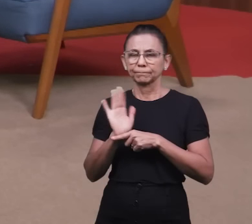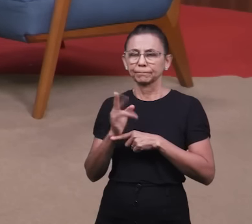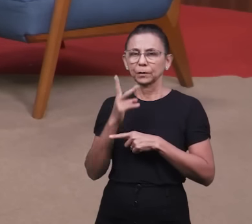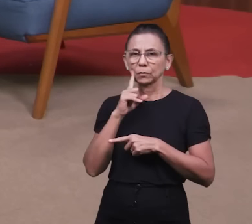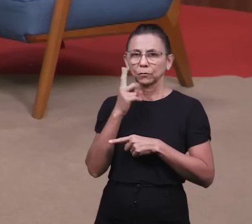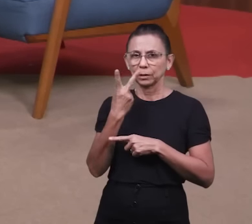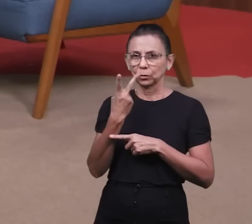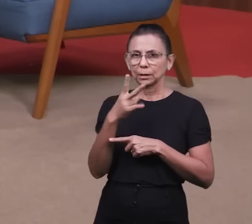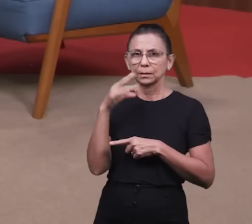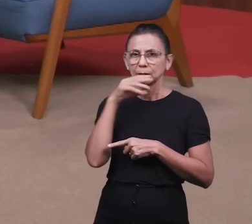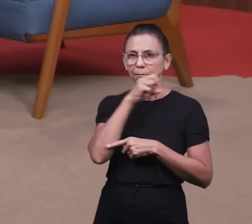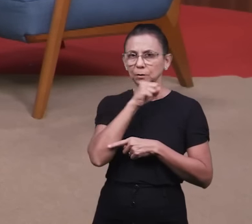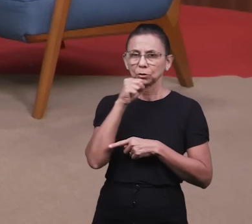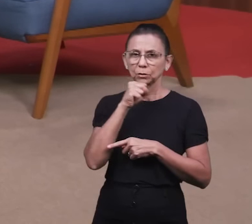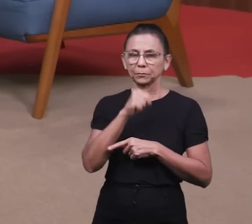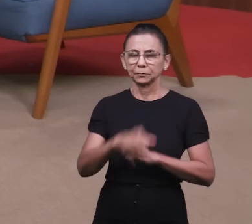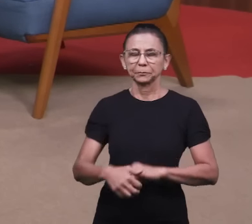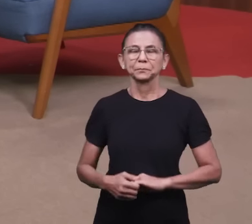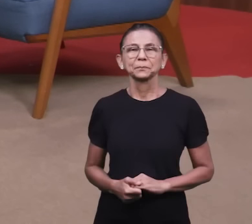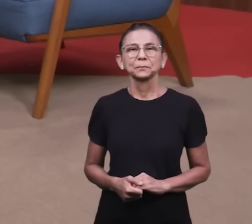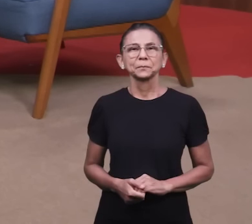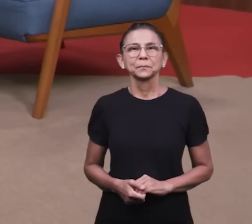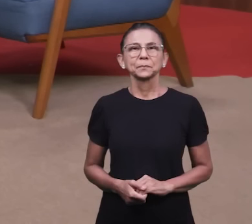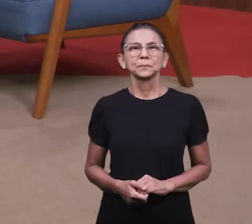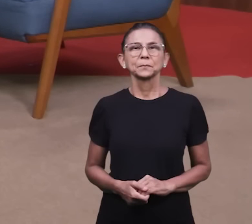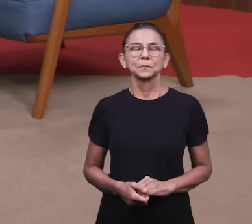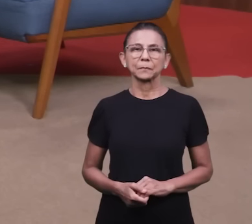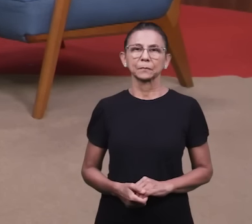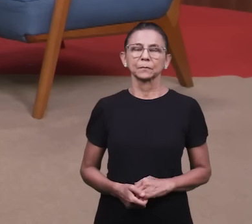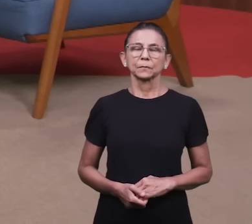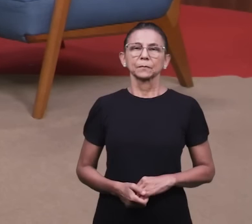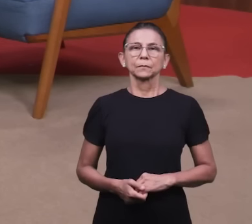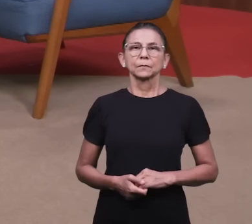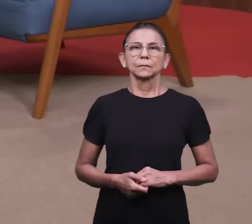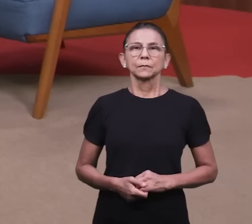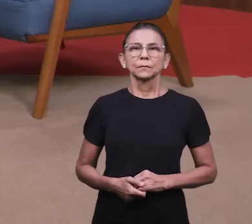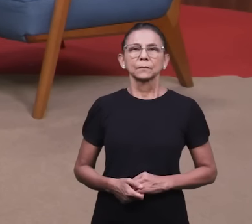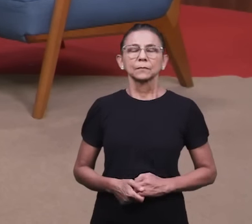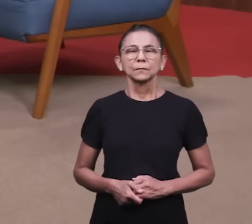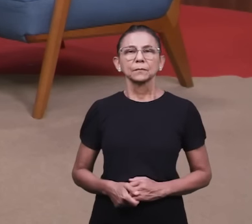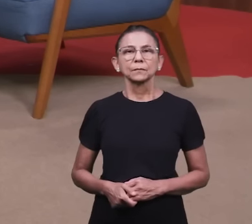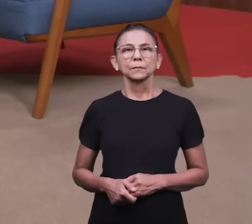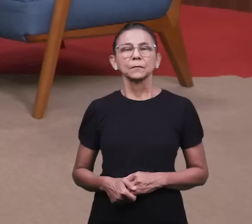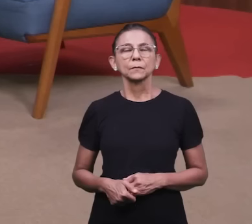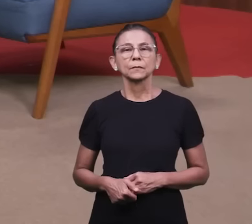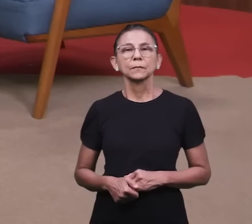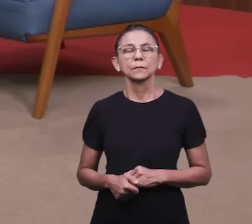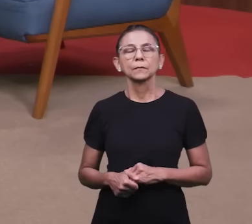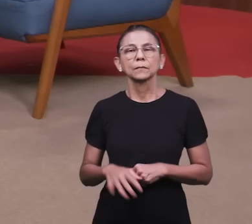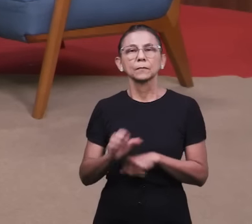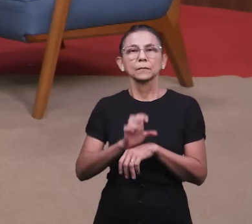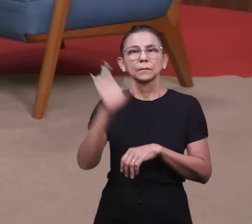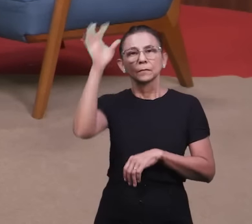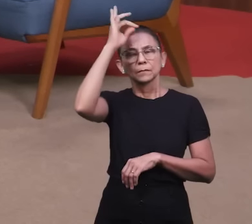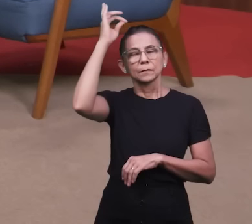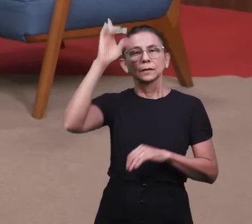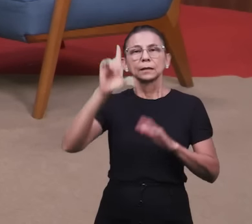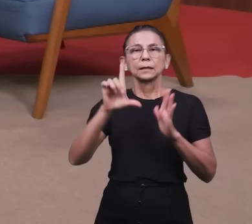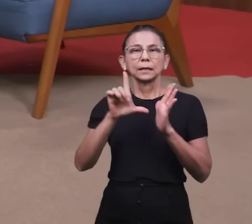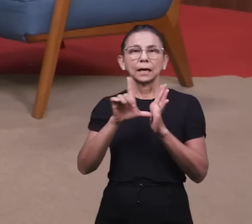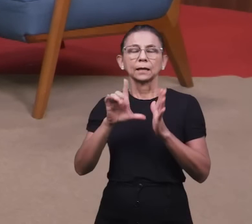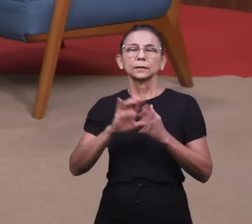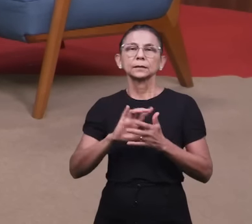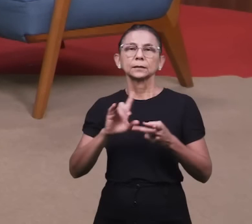assistir agora dois vídeos rapidinho é que foram enviados um vídeo foi enviado pelo nosso irmão Saulo problema que é de Linhares Espírito Santo